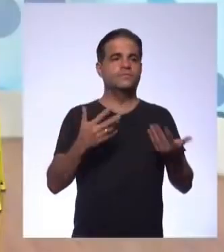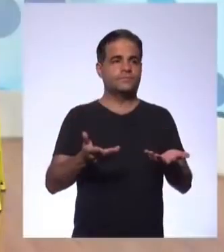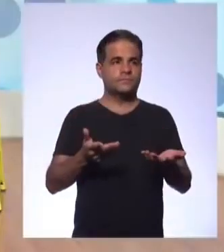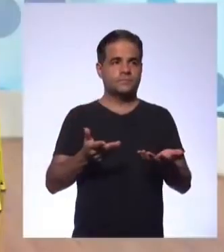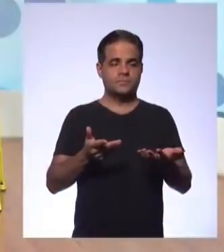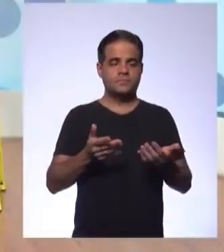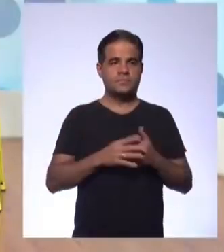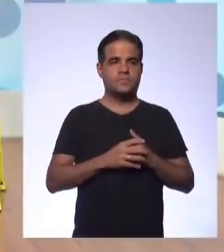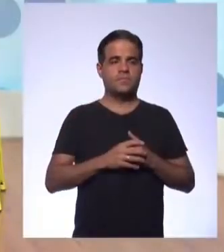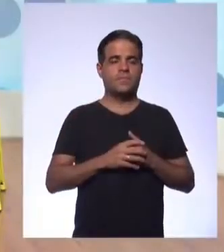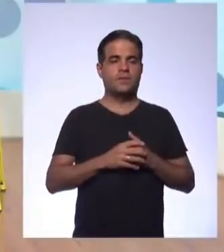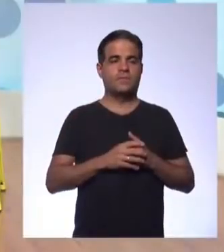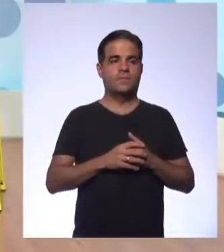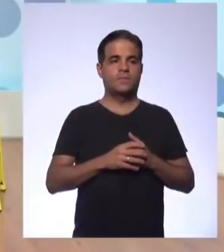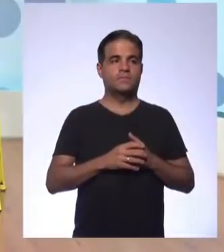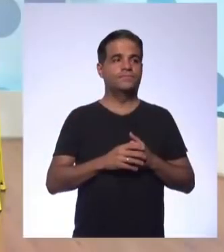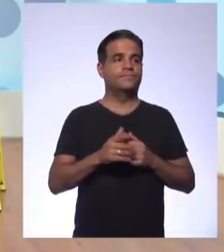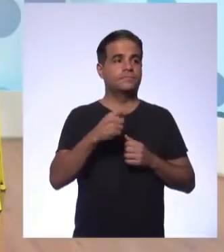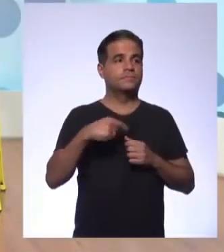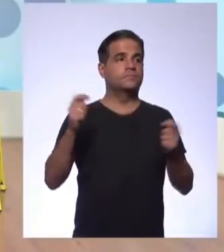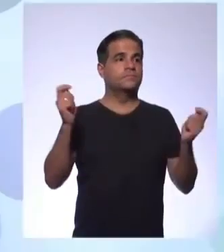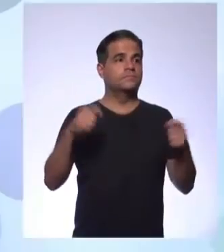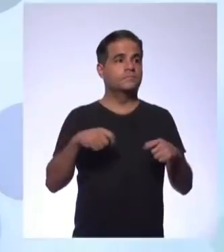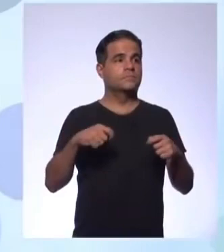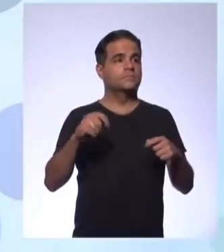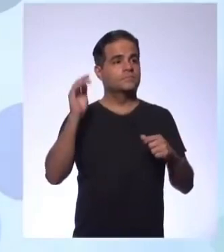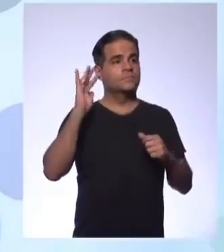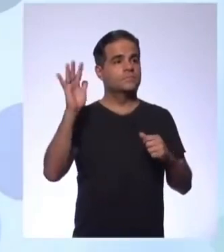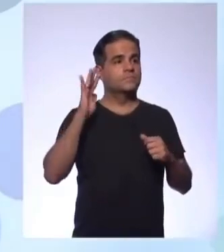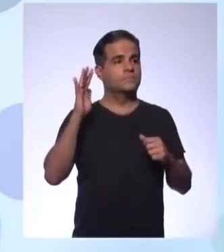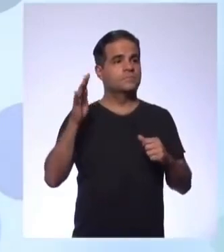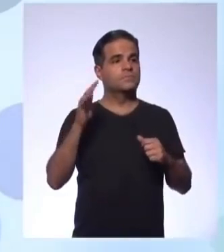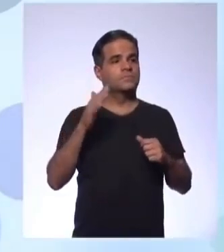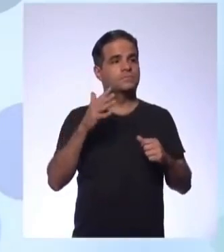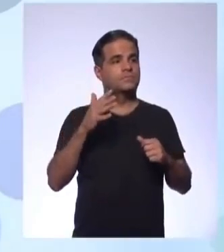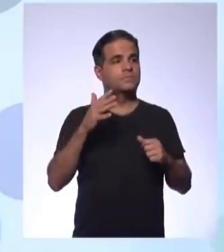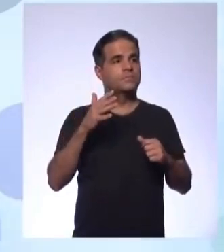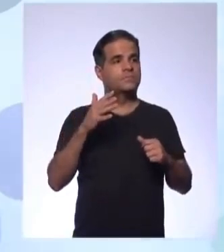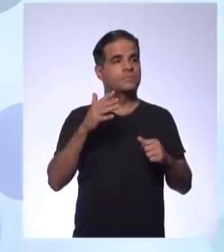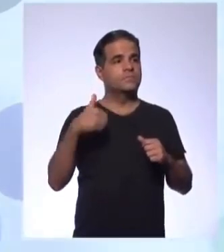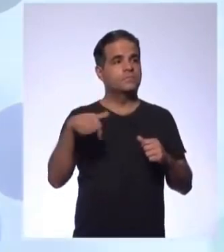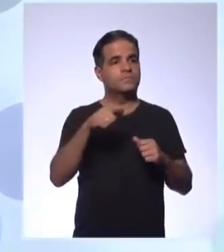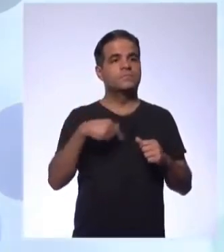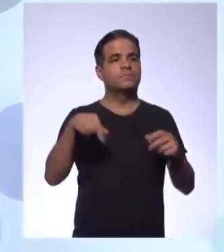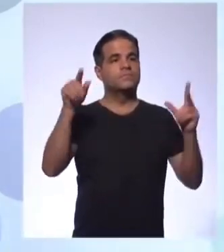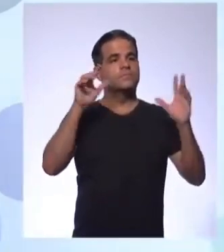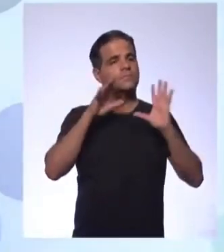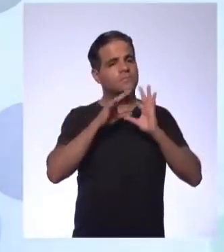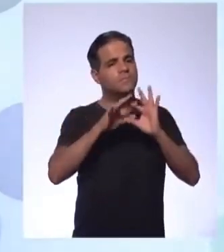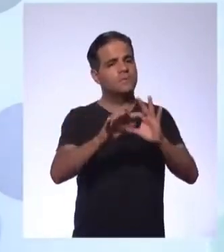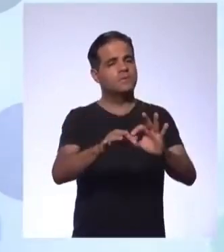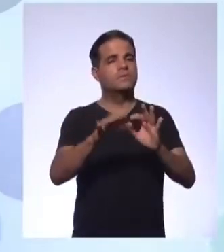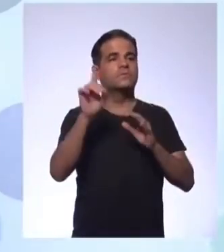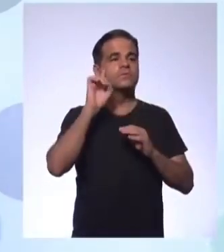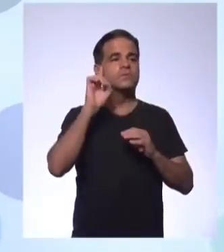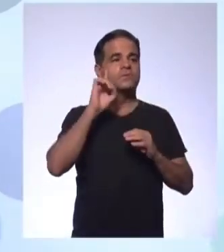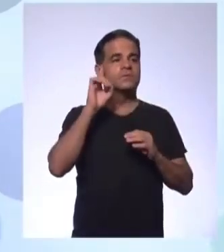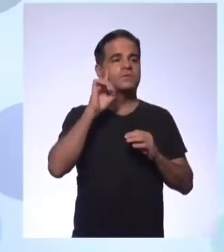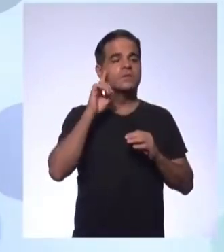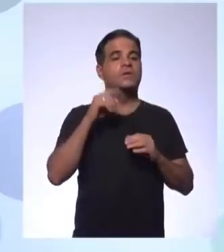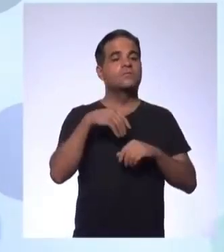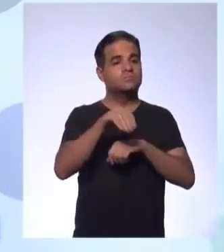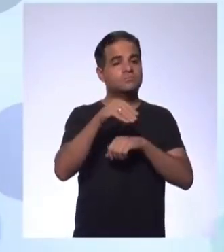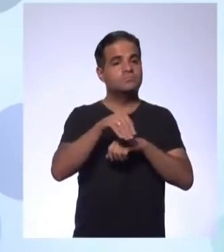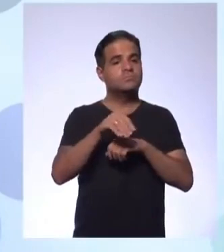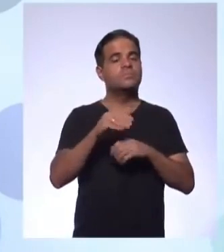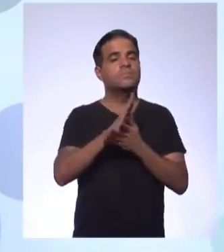Então, gente, para que a gente possa pensar um pouquinho nos nossos textos que nós lemos no dia a dia, eu vou passar